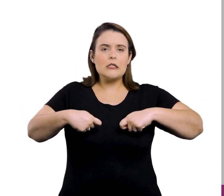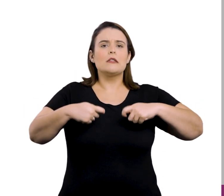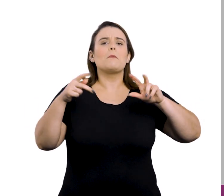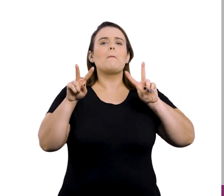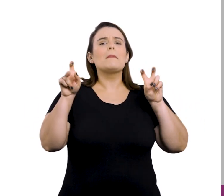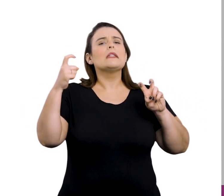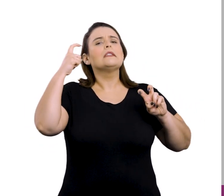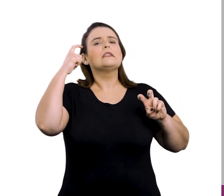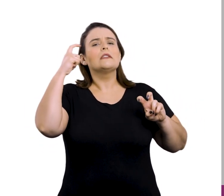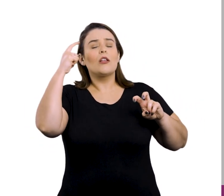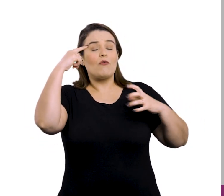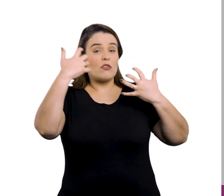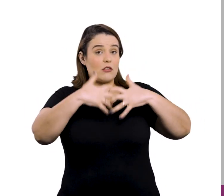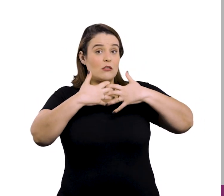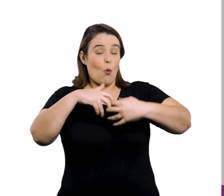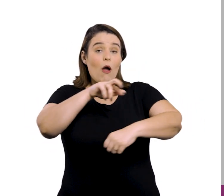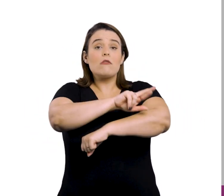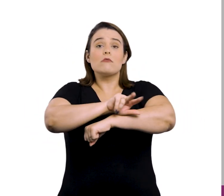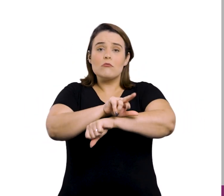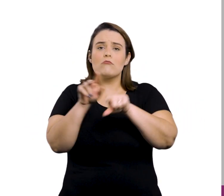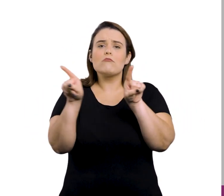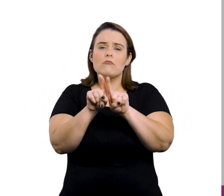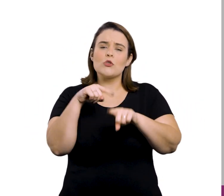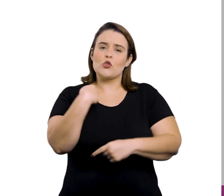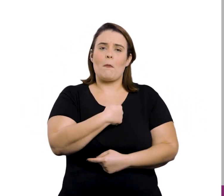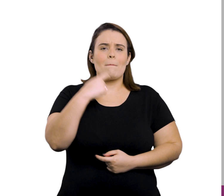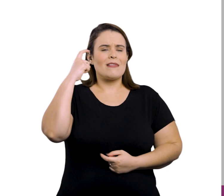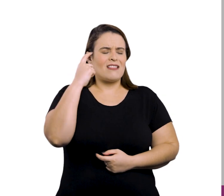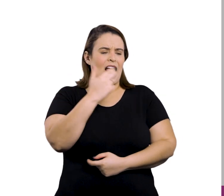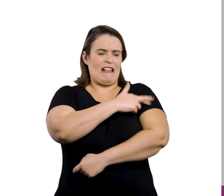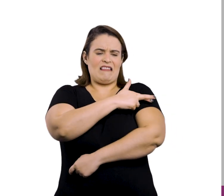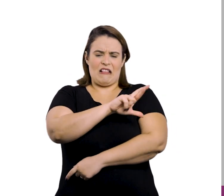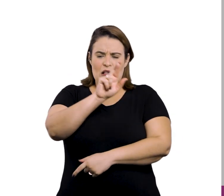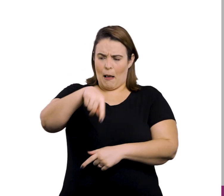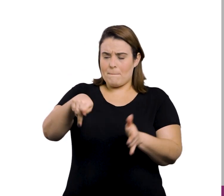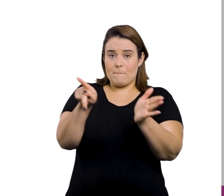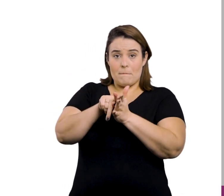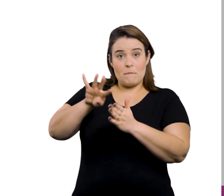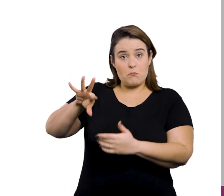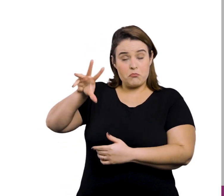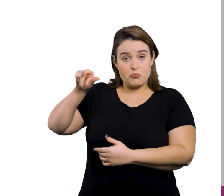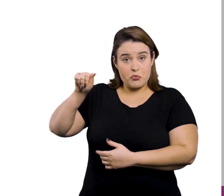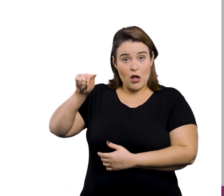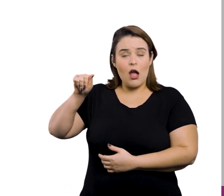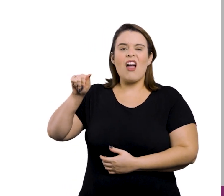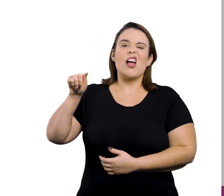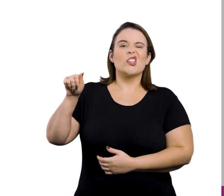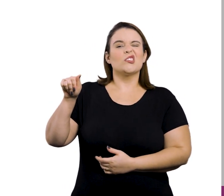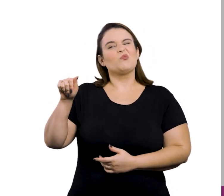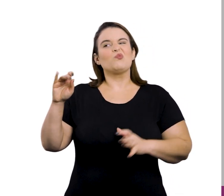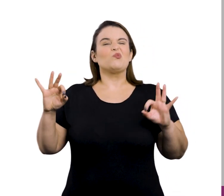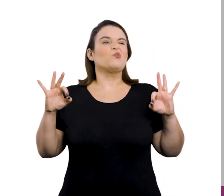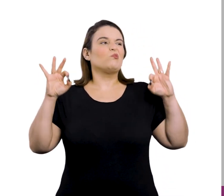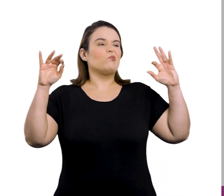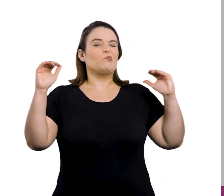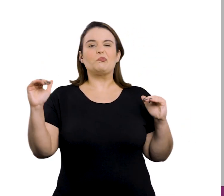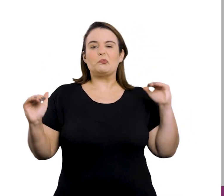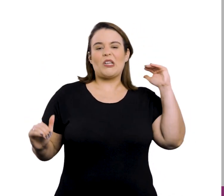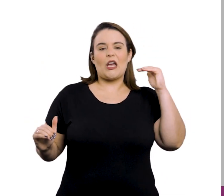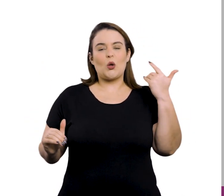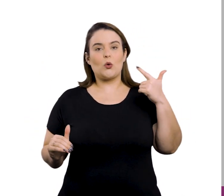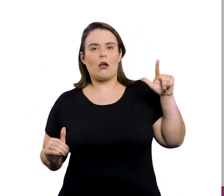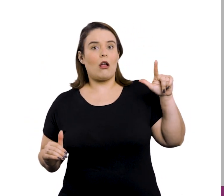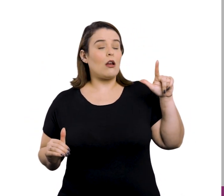reflexões raciais para desconstruirmos a ideia de que religiões de matrizes africanas são menos sofisticadas que as outras.